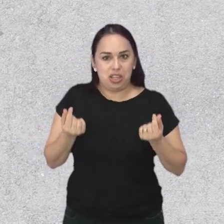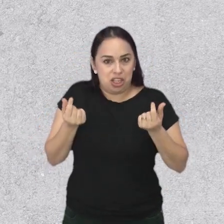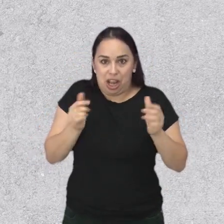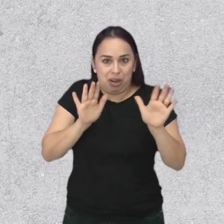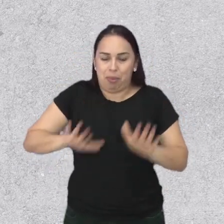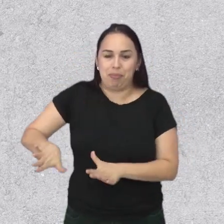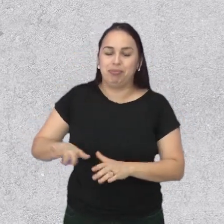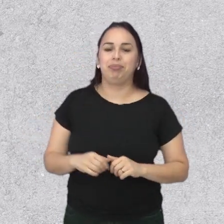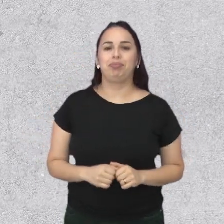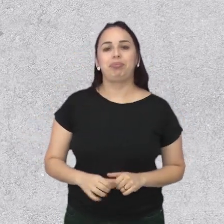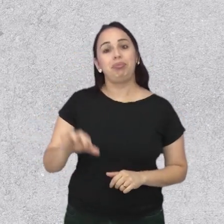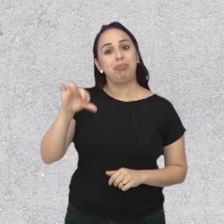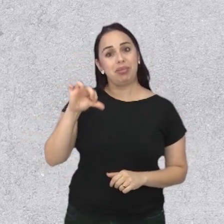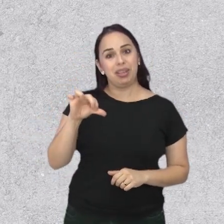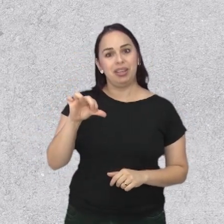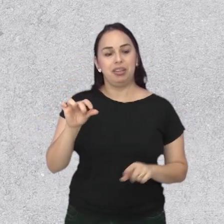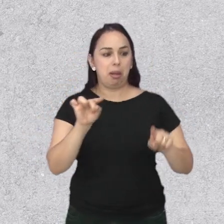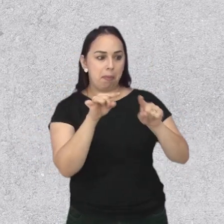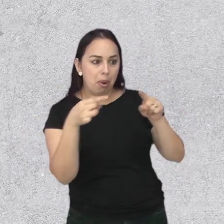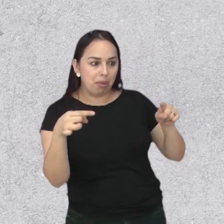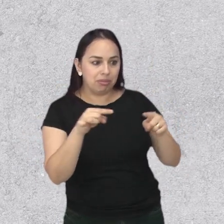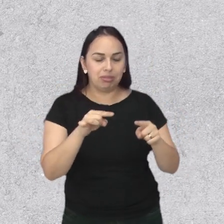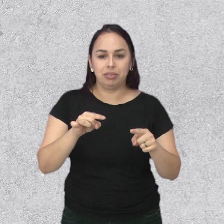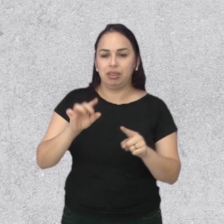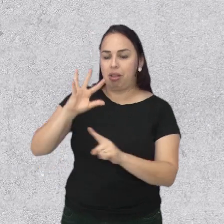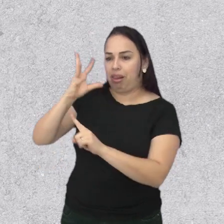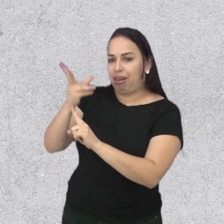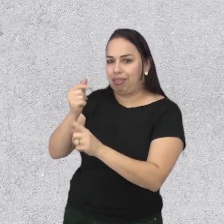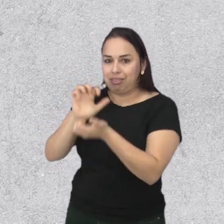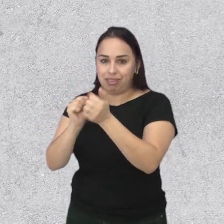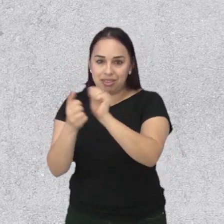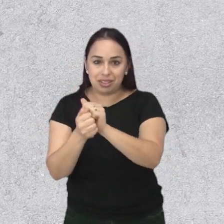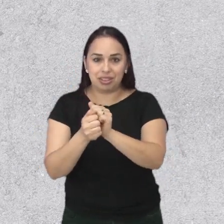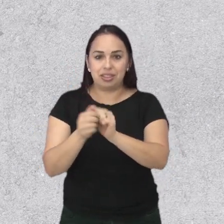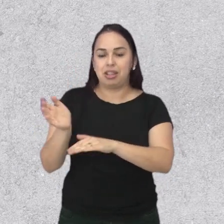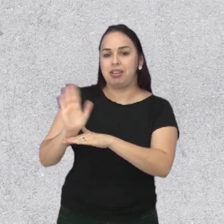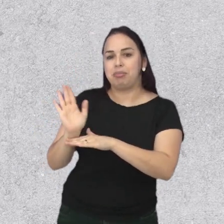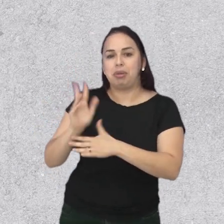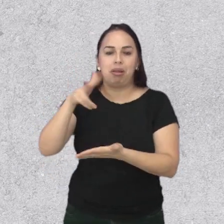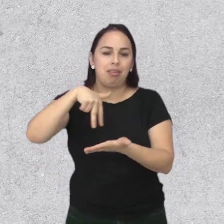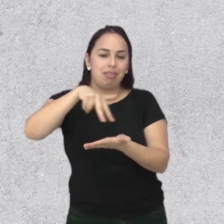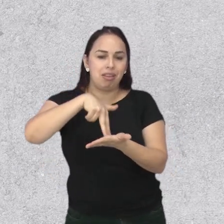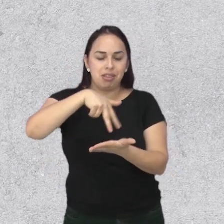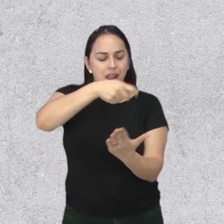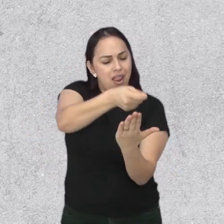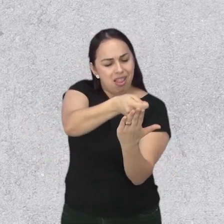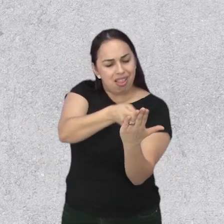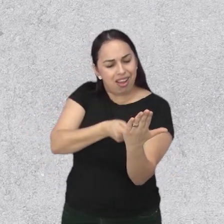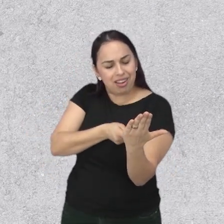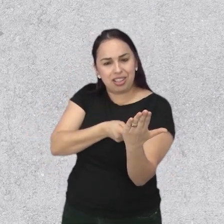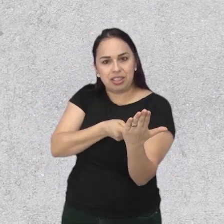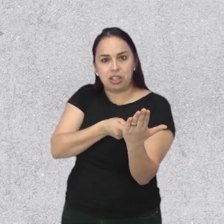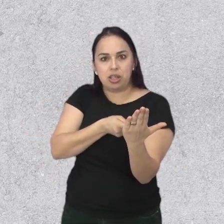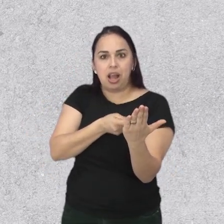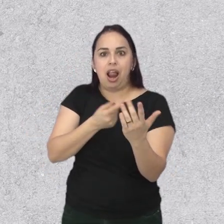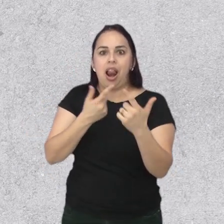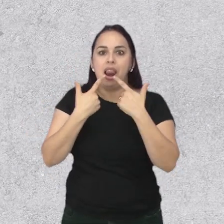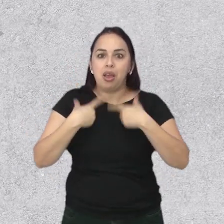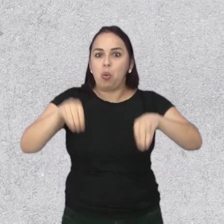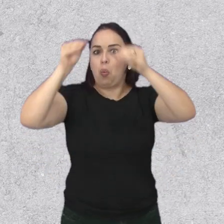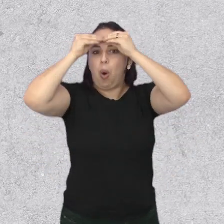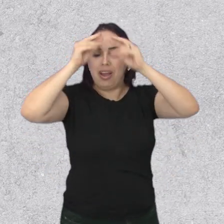de dólares. 9. No teatro tem também música, artes plásticas, cinema, dança, literatura,